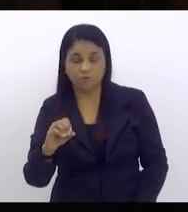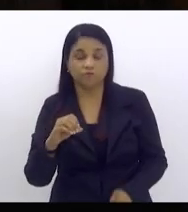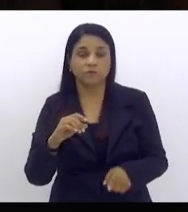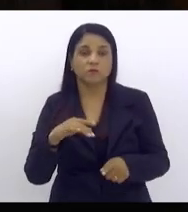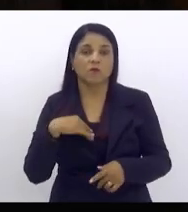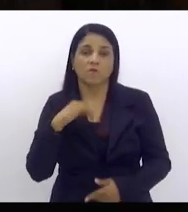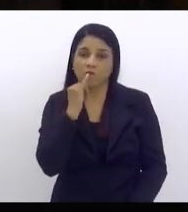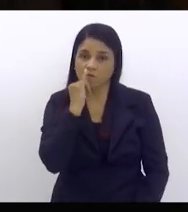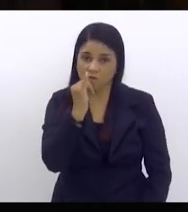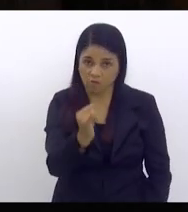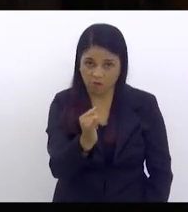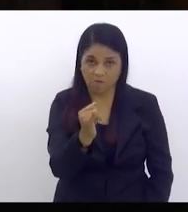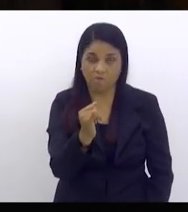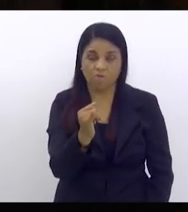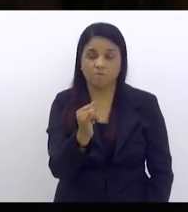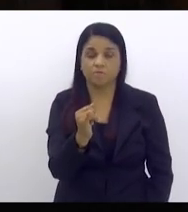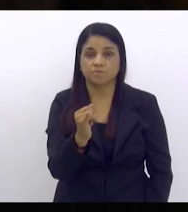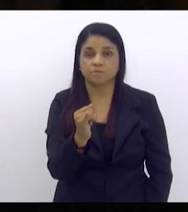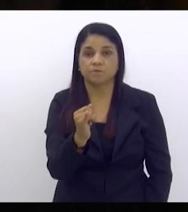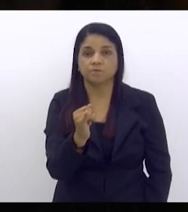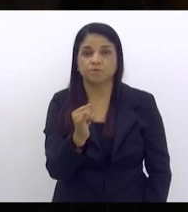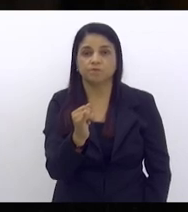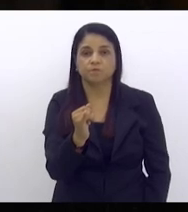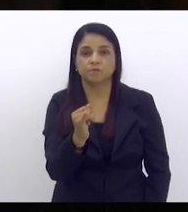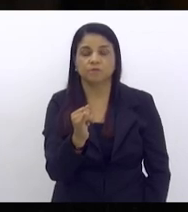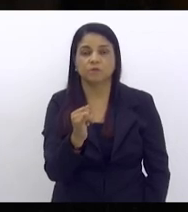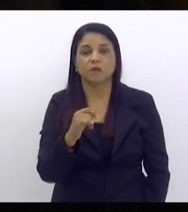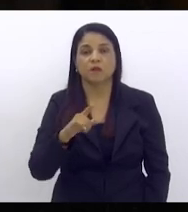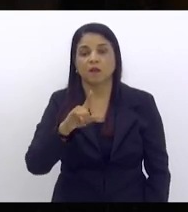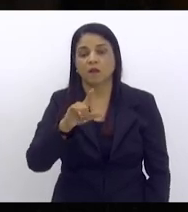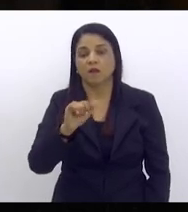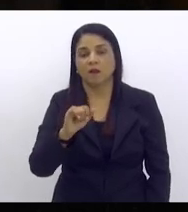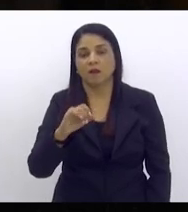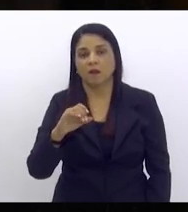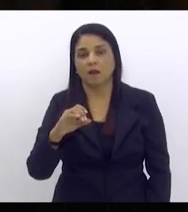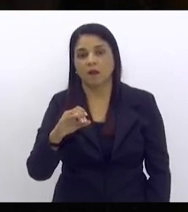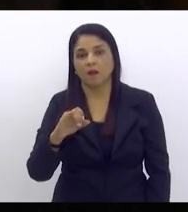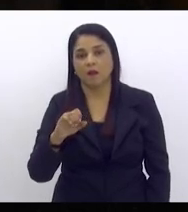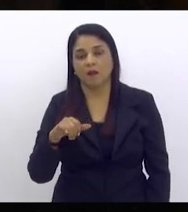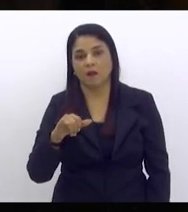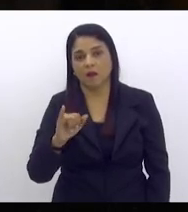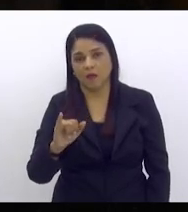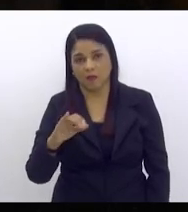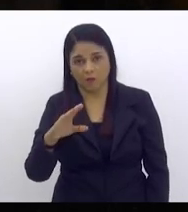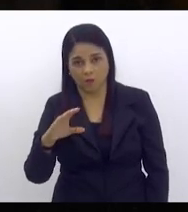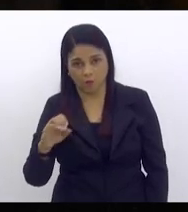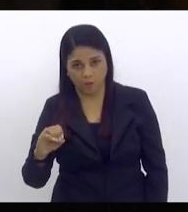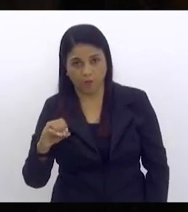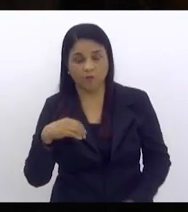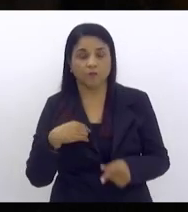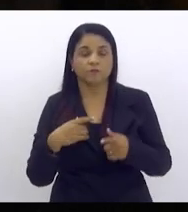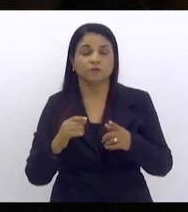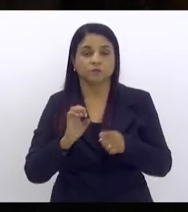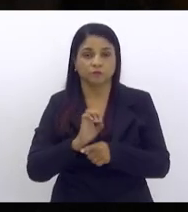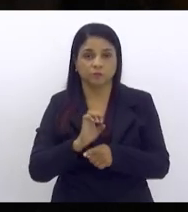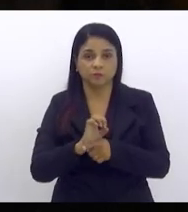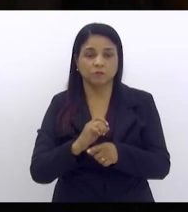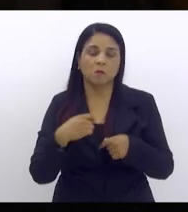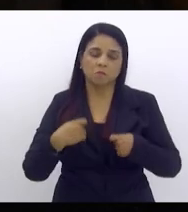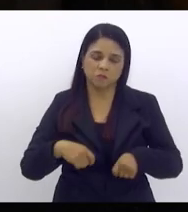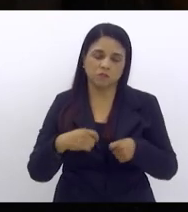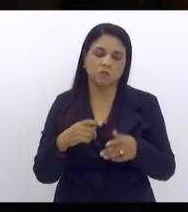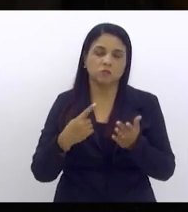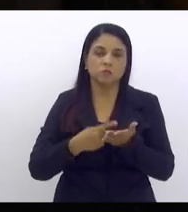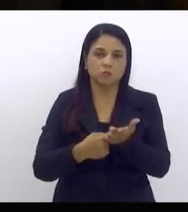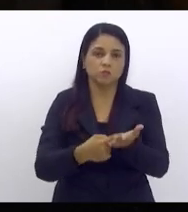dizer, melhor trazendo, um Estado laico, ele precisa se comprometer com a liberdade